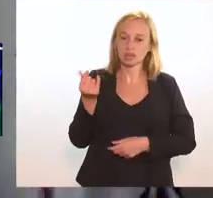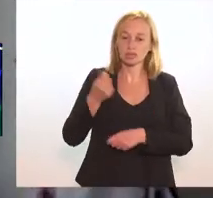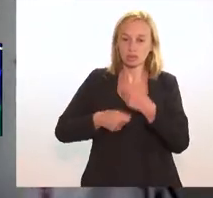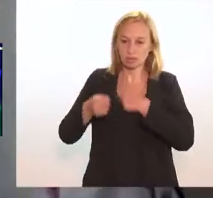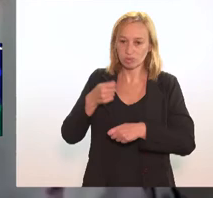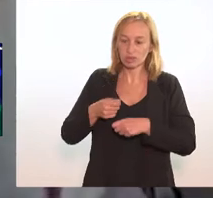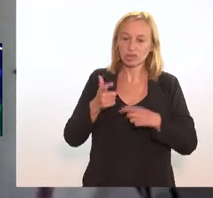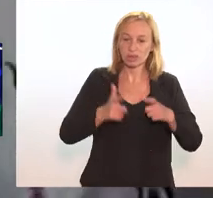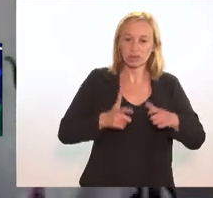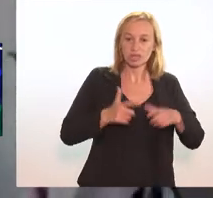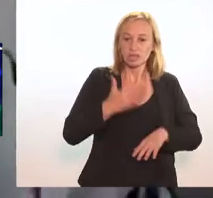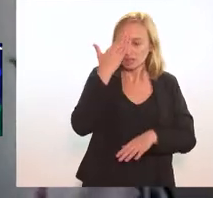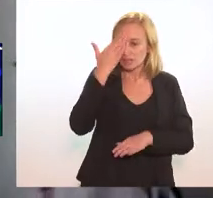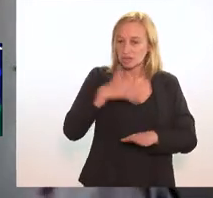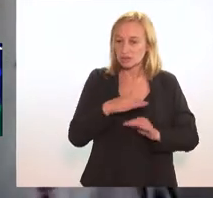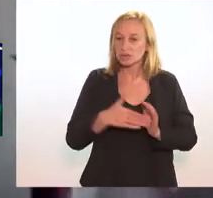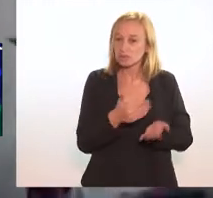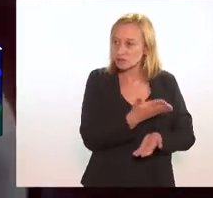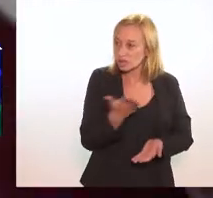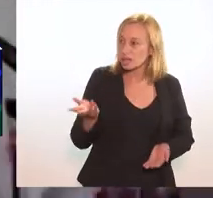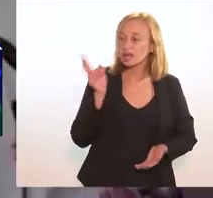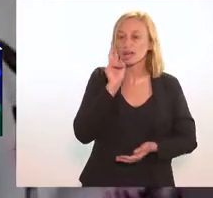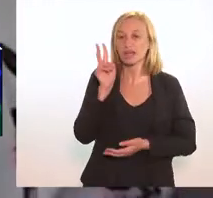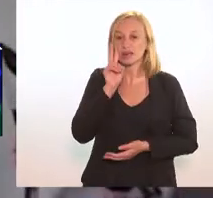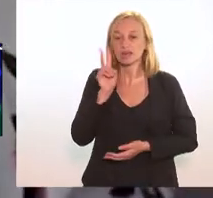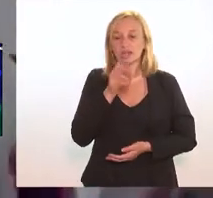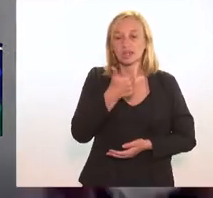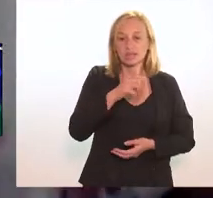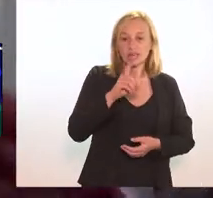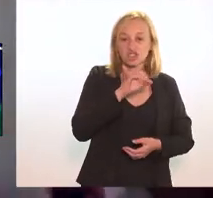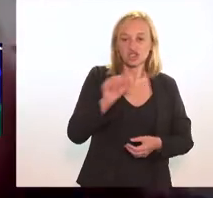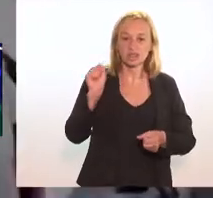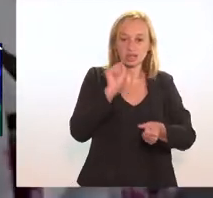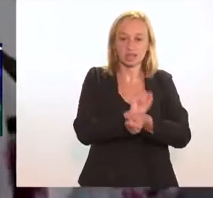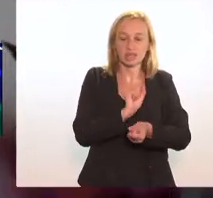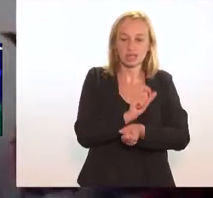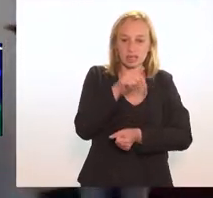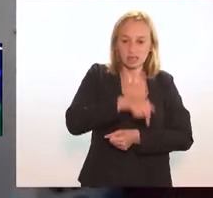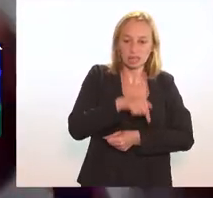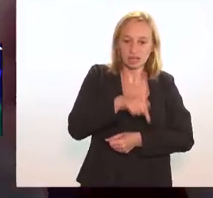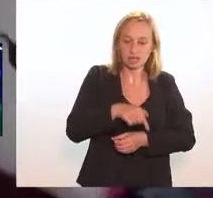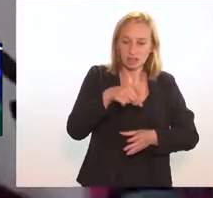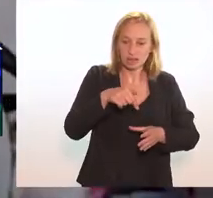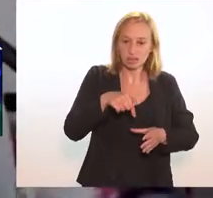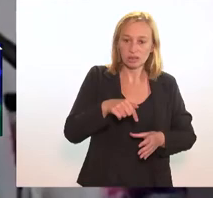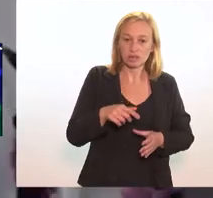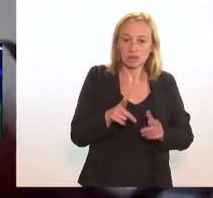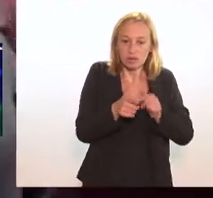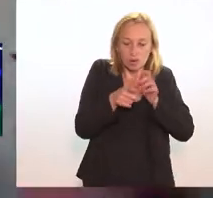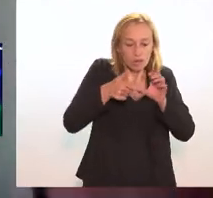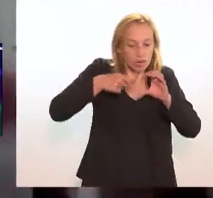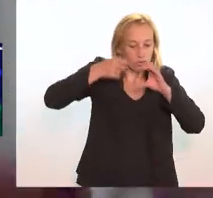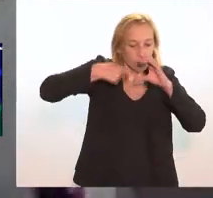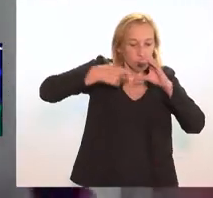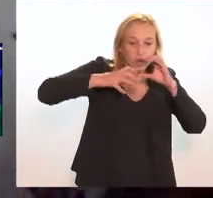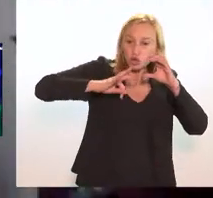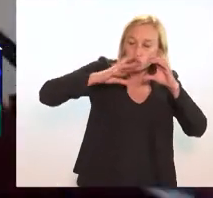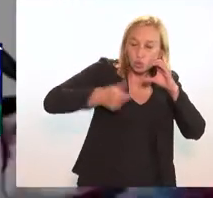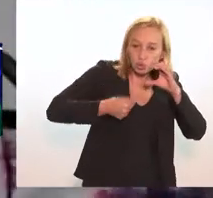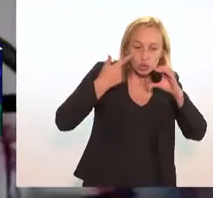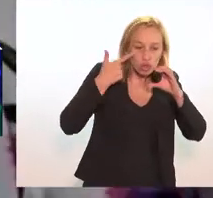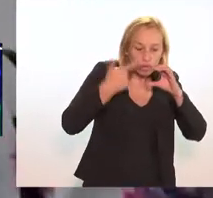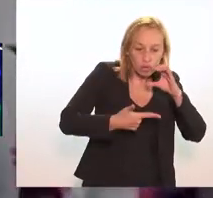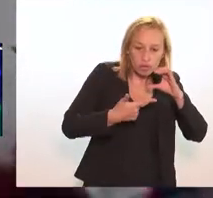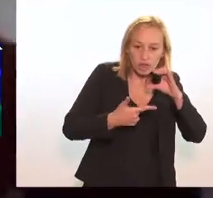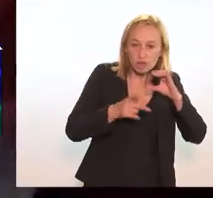região. Então, eu queria agradecer a todos vocês, lembrando que eu vou estar 10 dias aqui acompanhando e vou estar filmando e fotografando tudo que vai acontecer durante